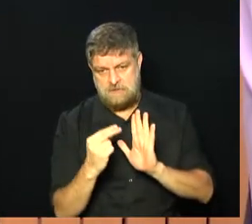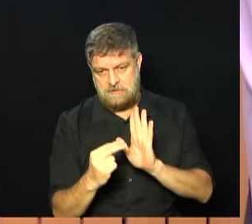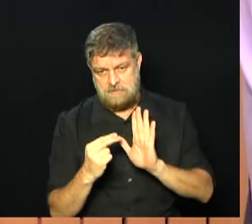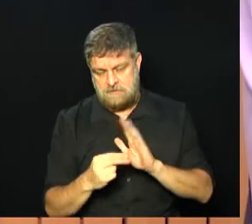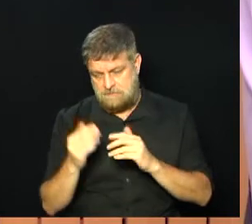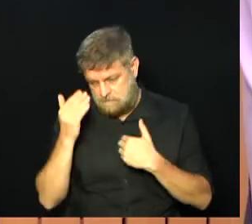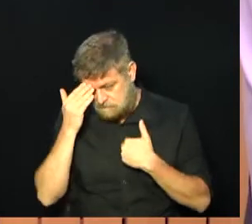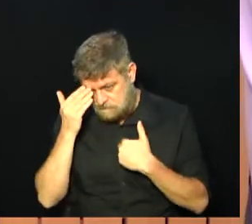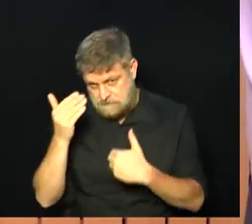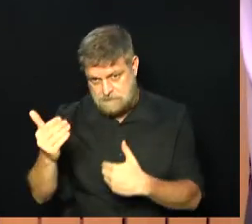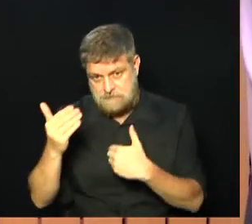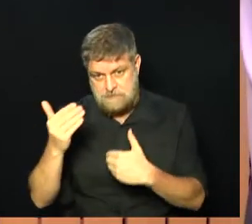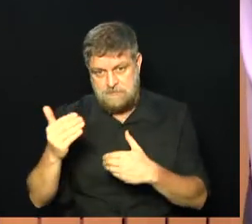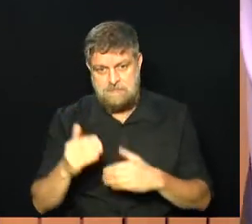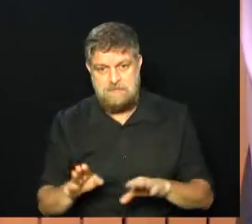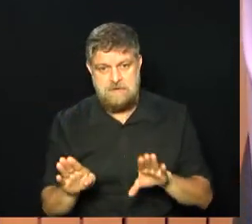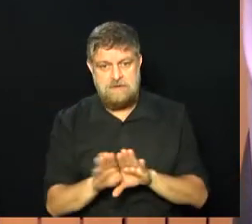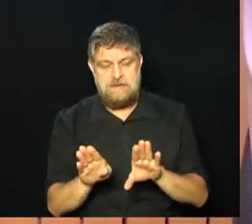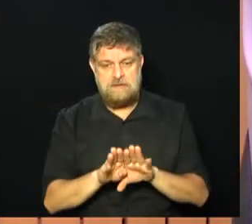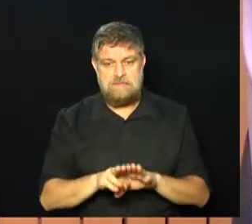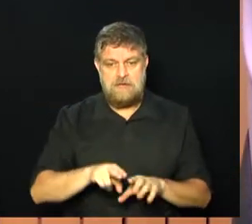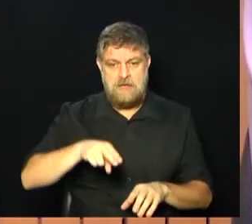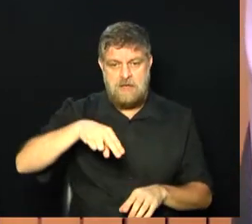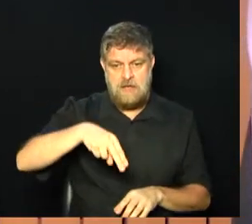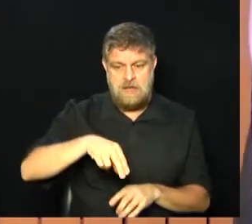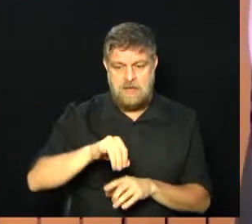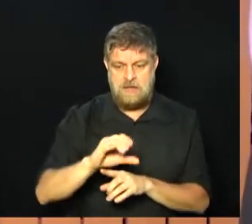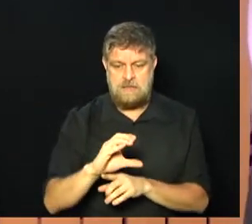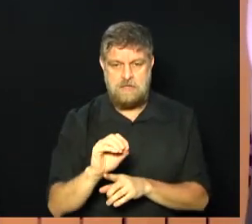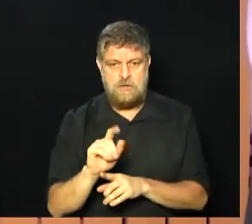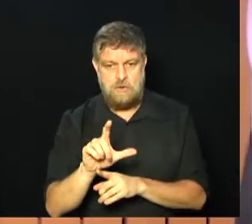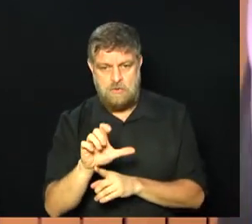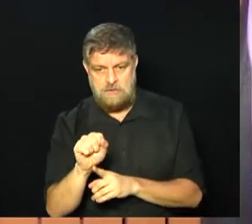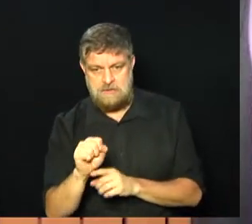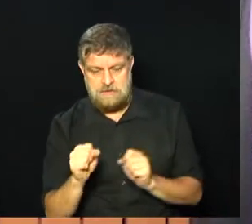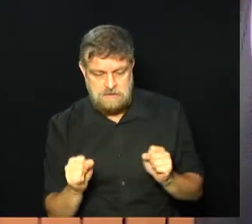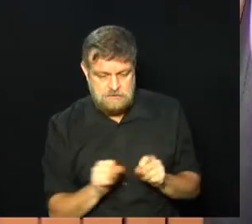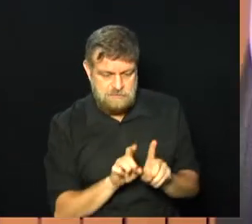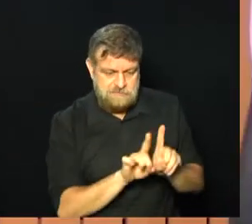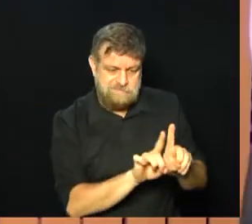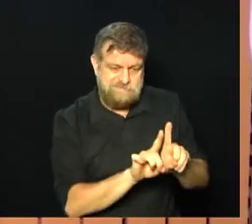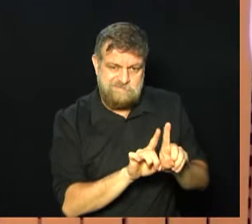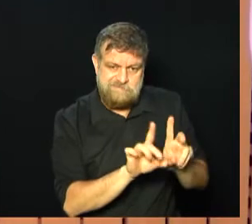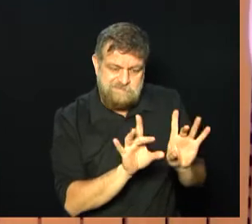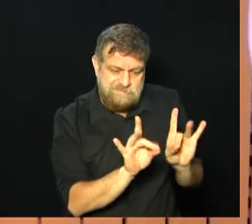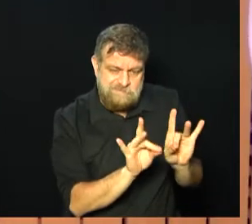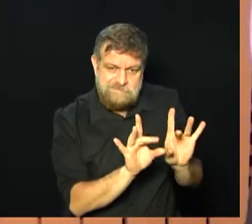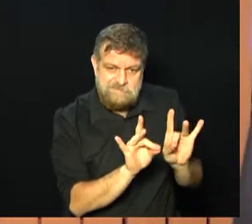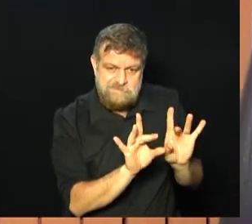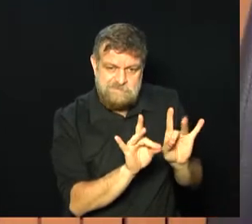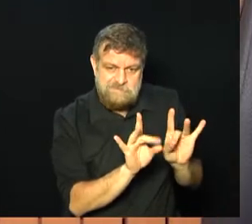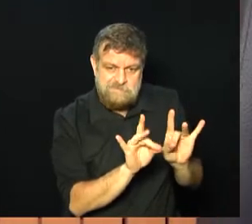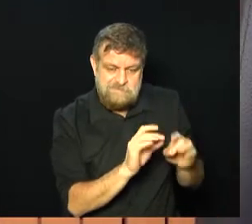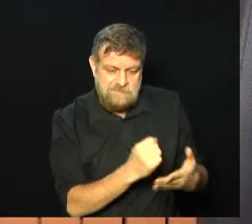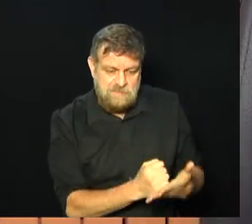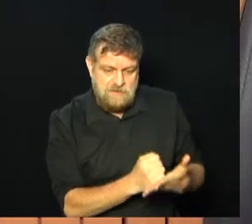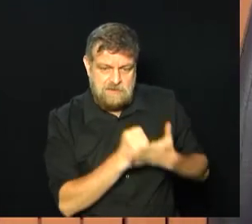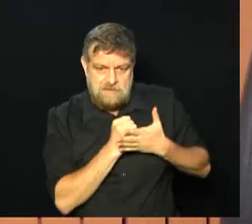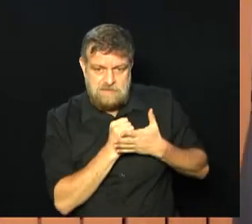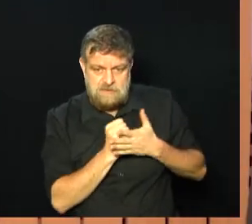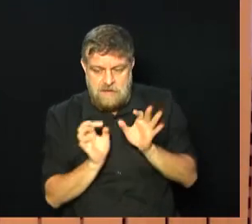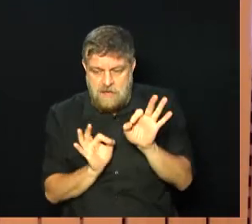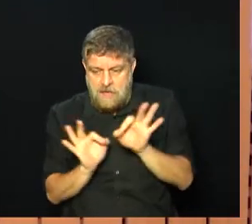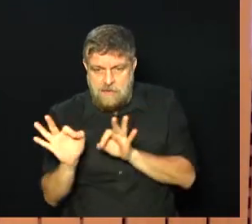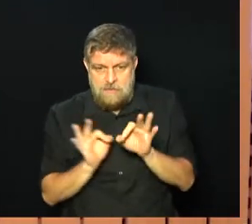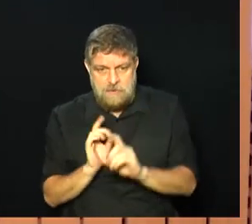obrigado, viu? O Nicolas, que está ali com a Geise, não desgruda dela também, obrigado, né, por nos ajudar nesse